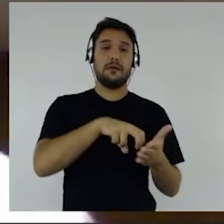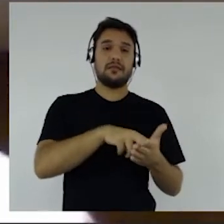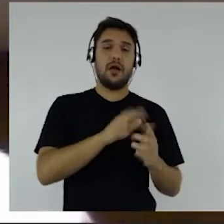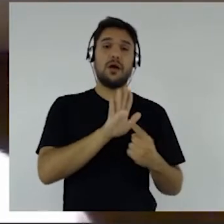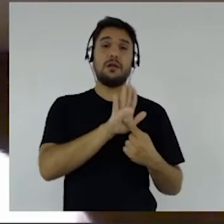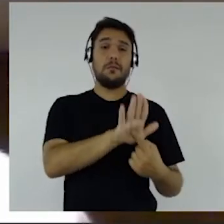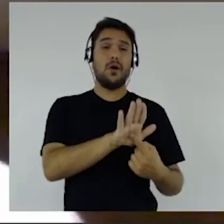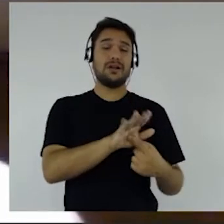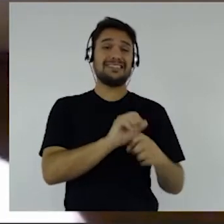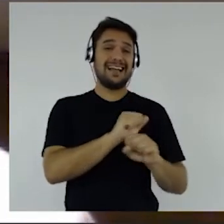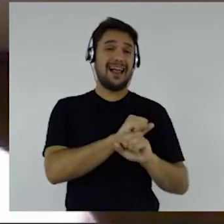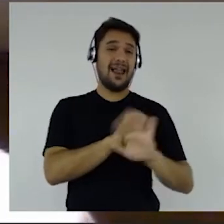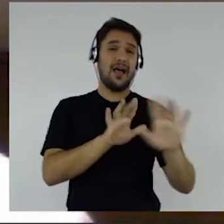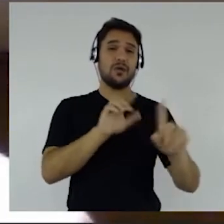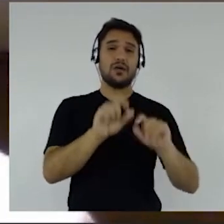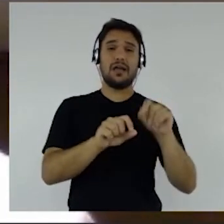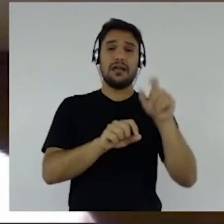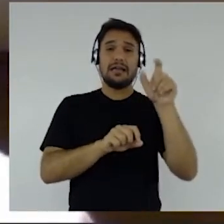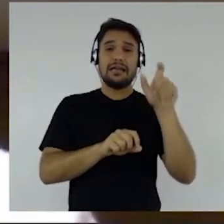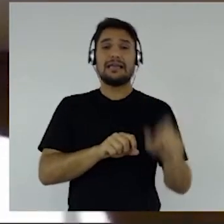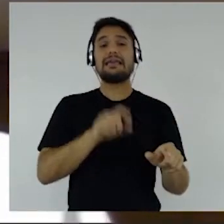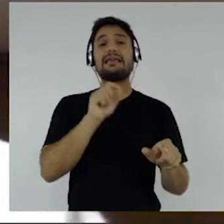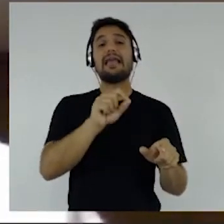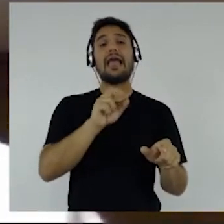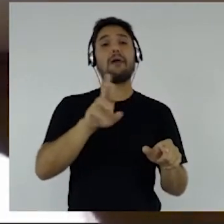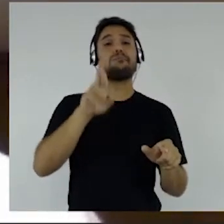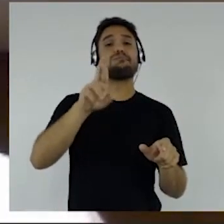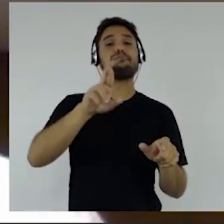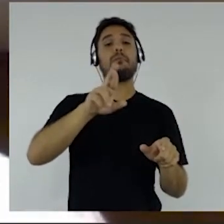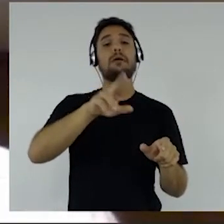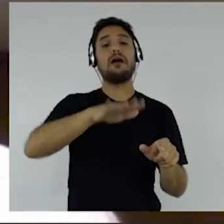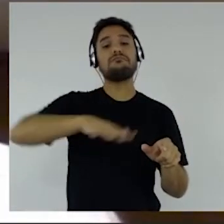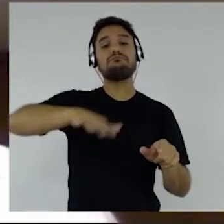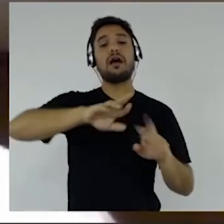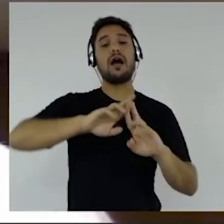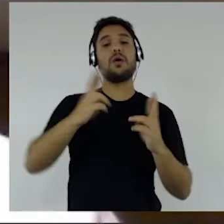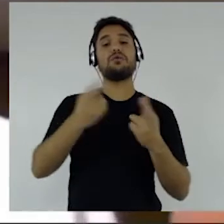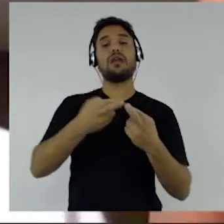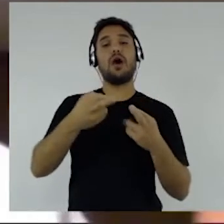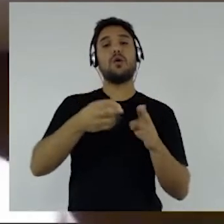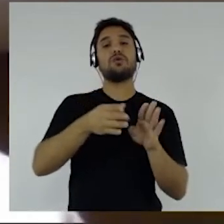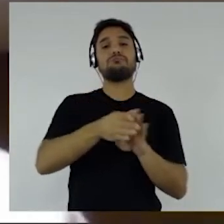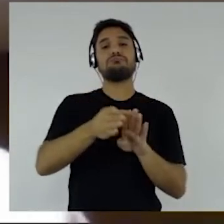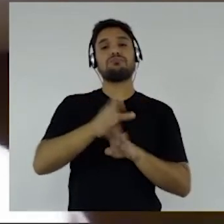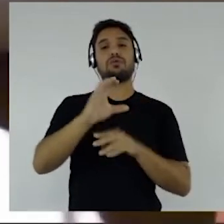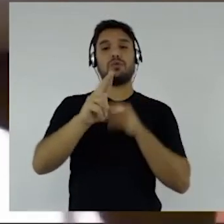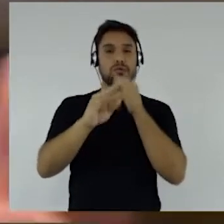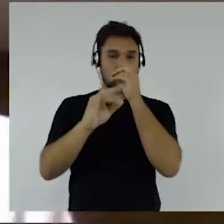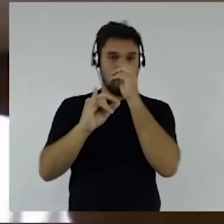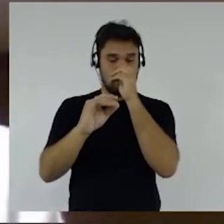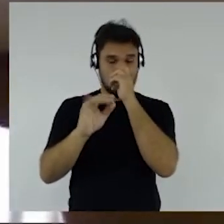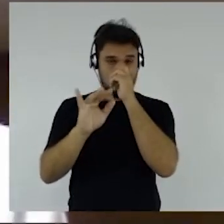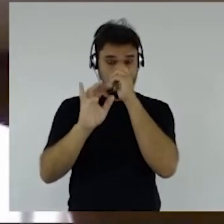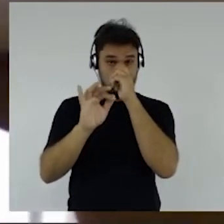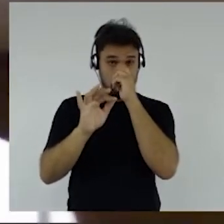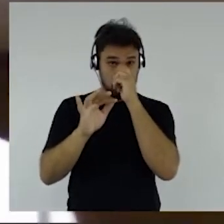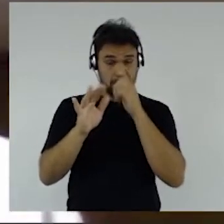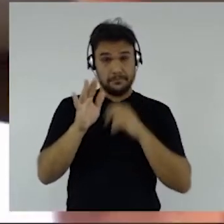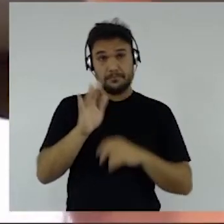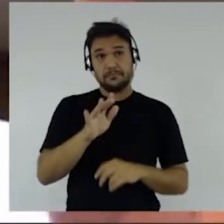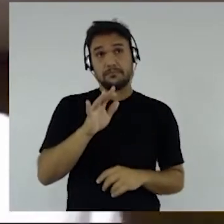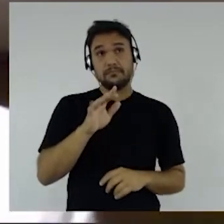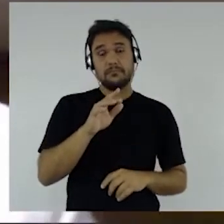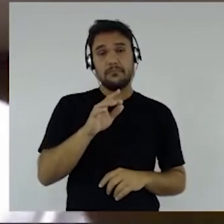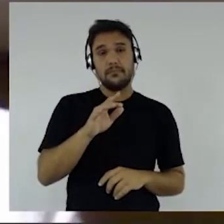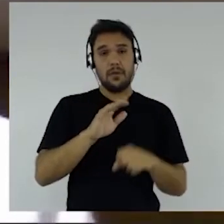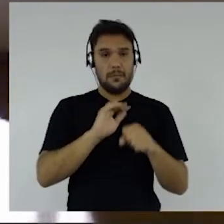maneira expressa que quem vai conduzir essa audiência de custódia, e quero crer, inclusive em tempos de